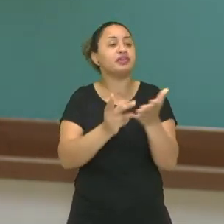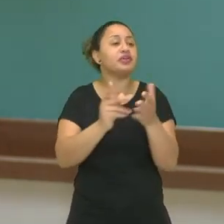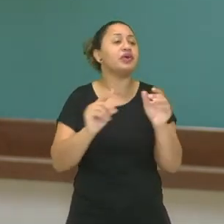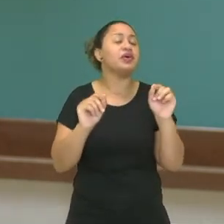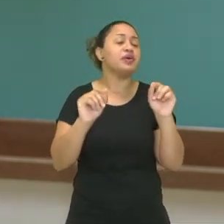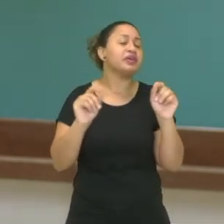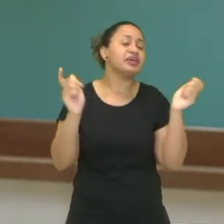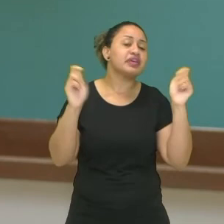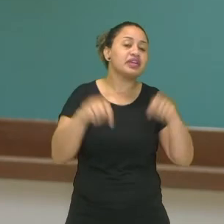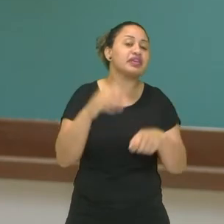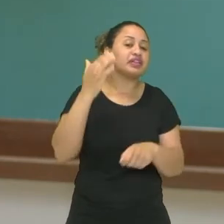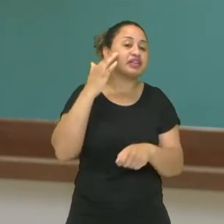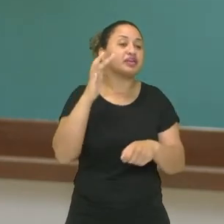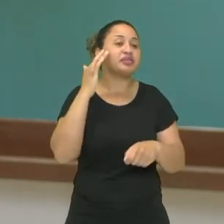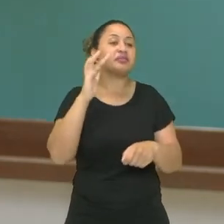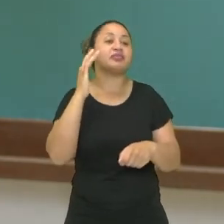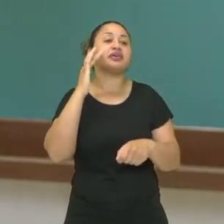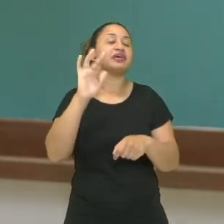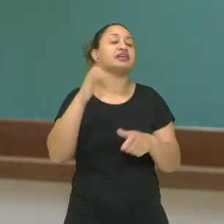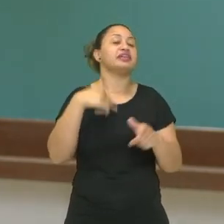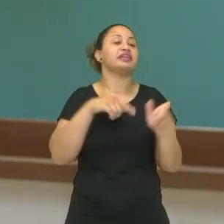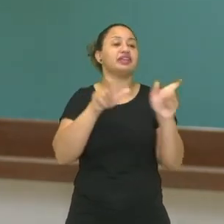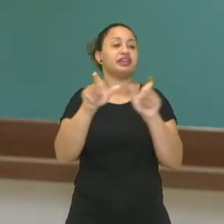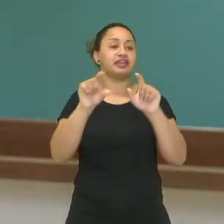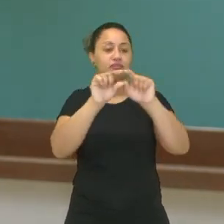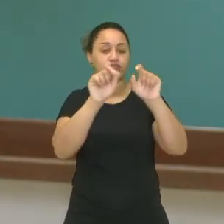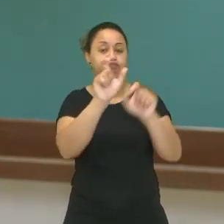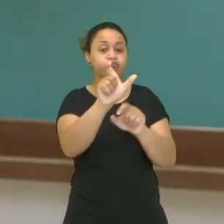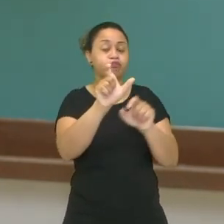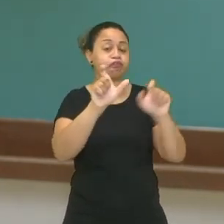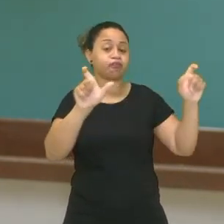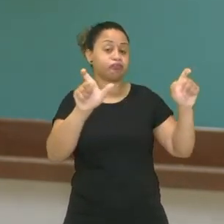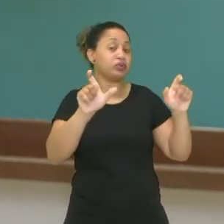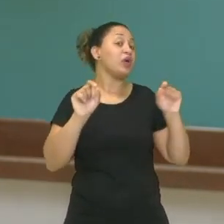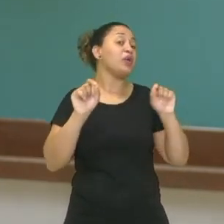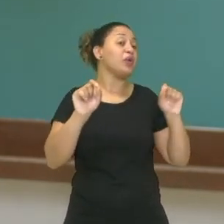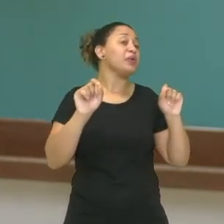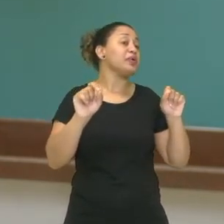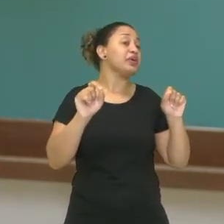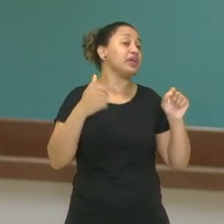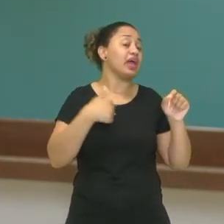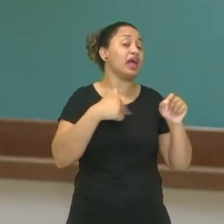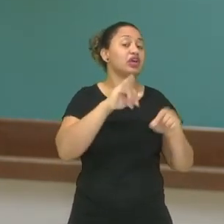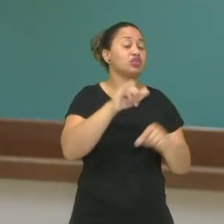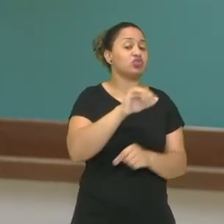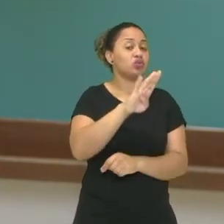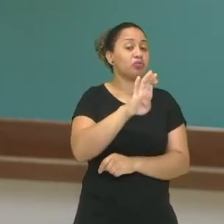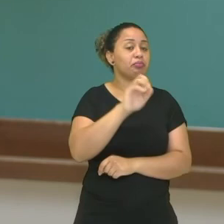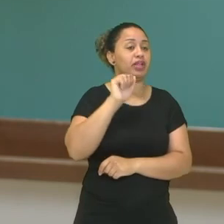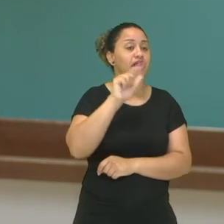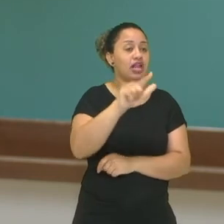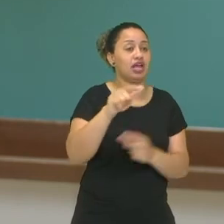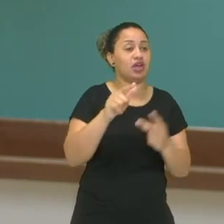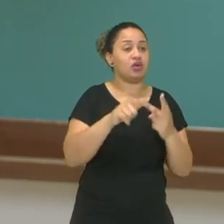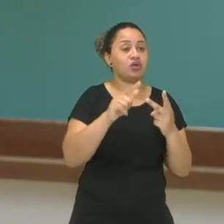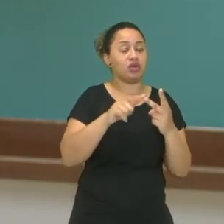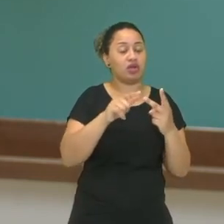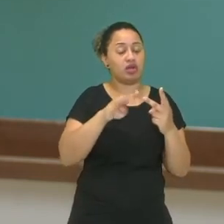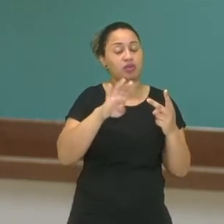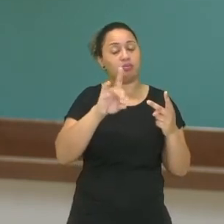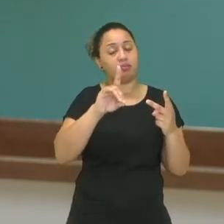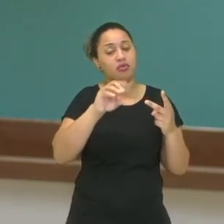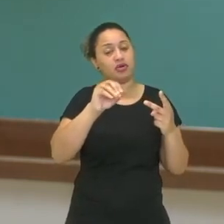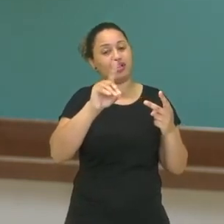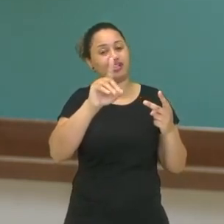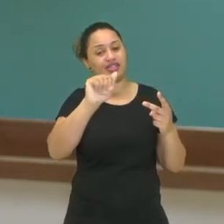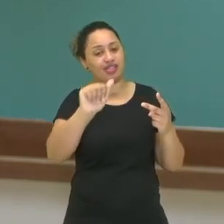possível inferir, então, sobre essas expressões destacadas? Que expressões estão destacadas? Ó, eu destaquei jubileu e